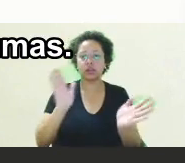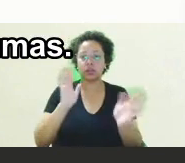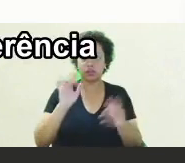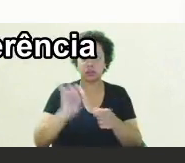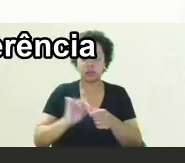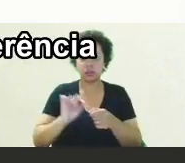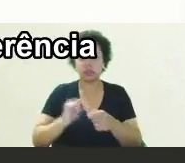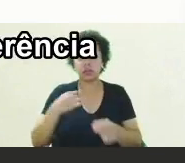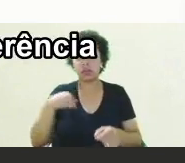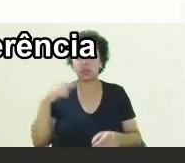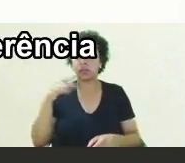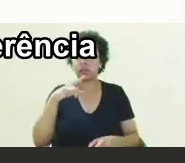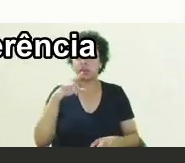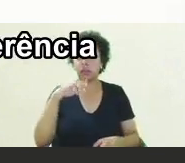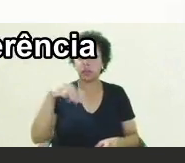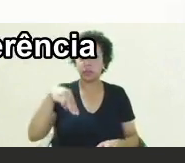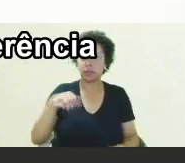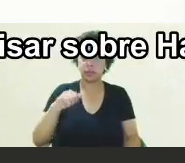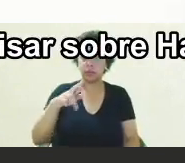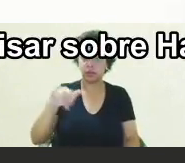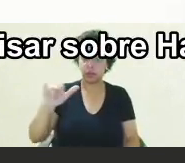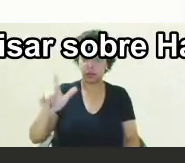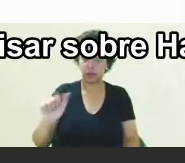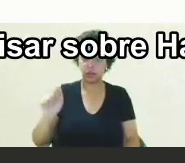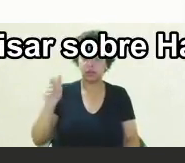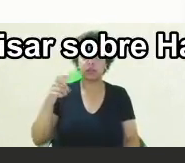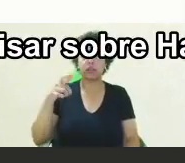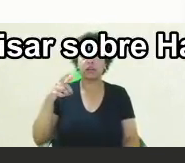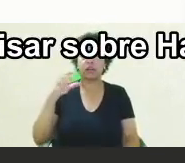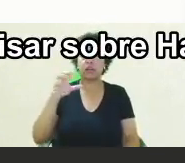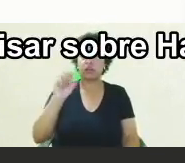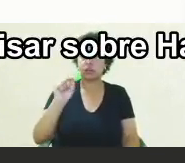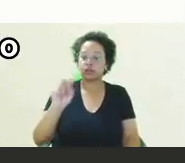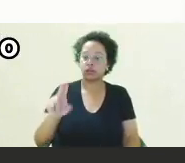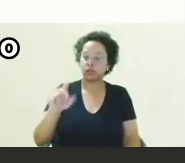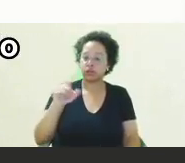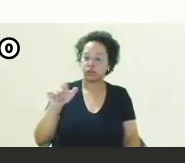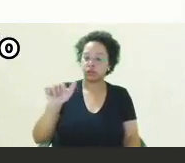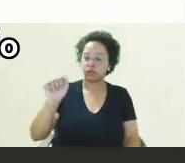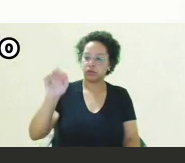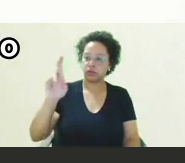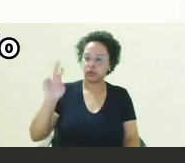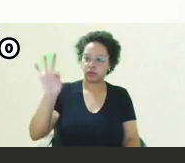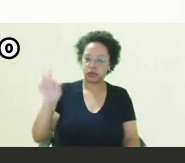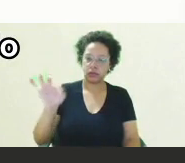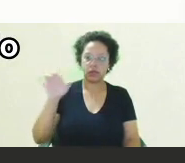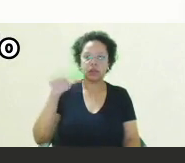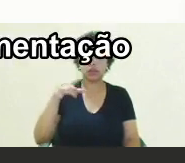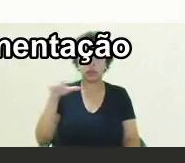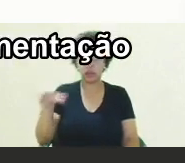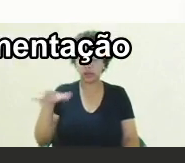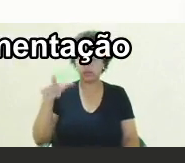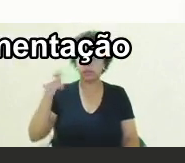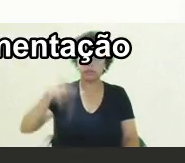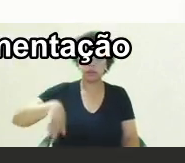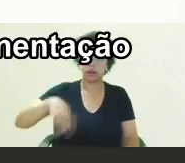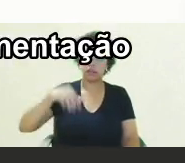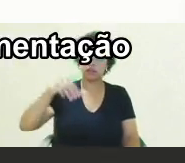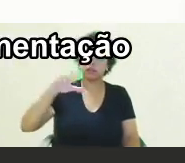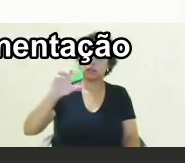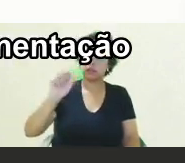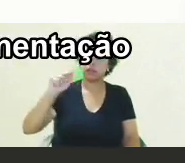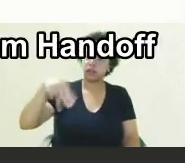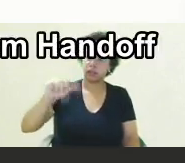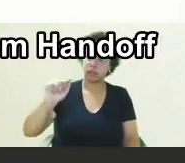citar algumas. A Marília Suzarte foi uma referência para mim na época que eu comecei a pesquisar sobre handoff. A Ana Coentro está falando bastante, publicando